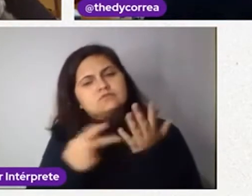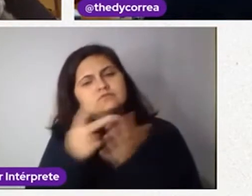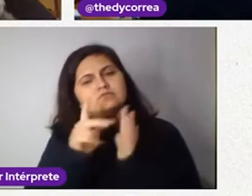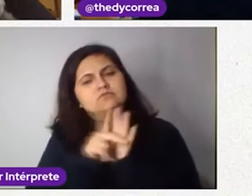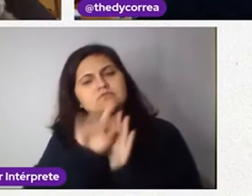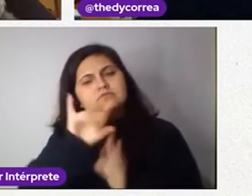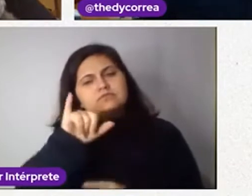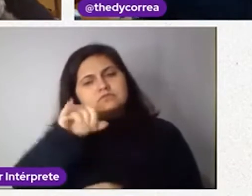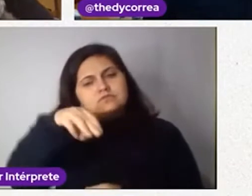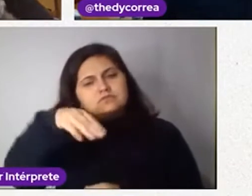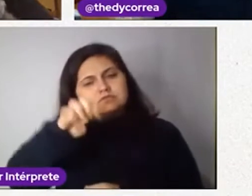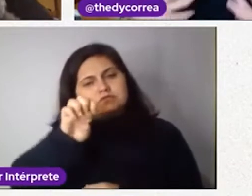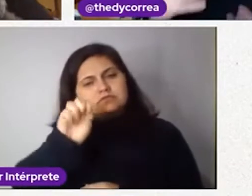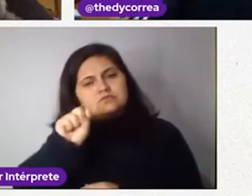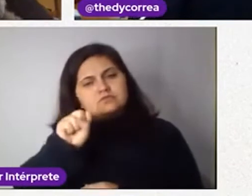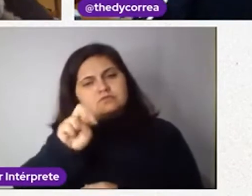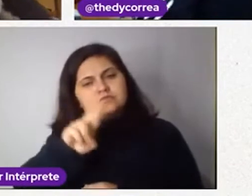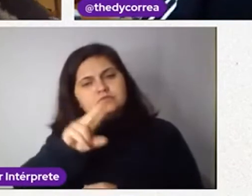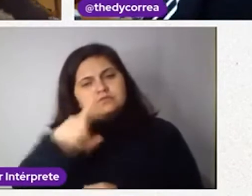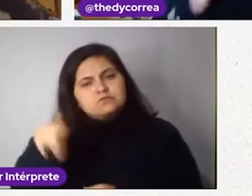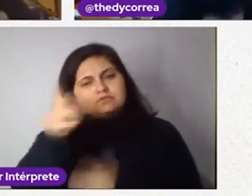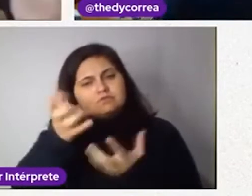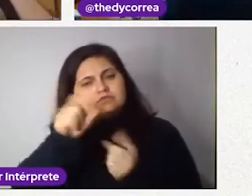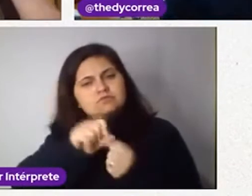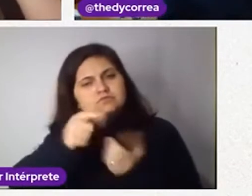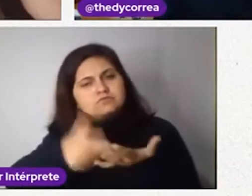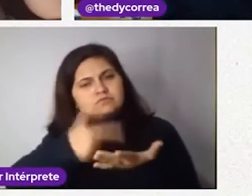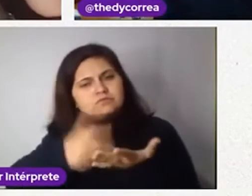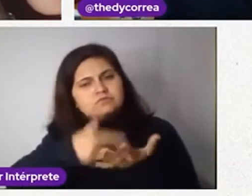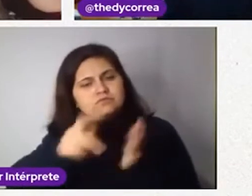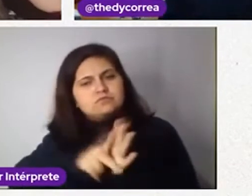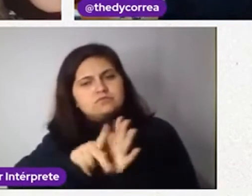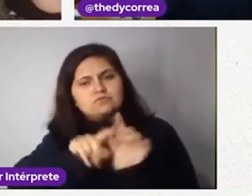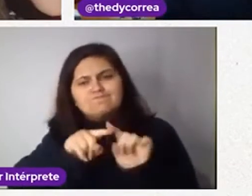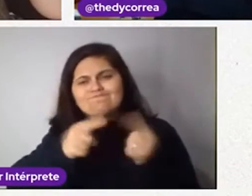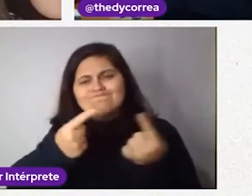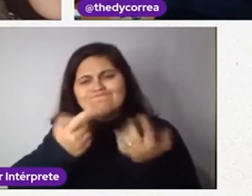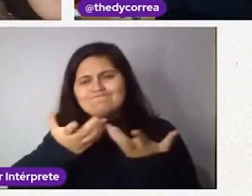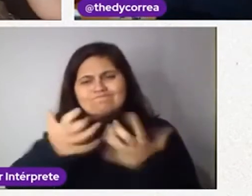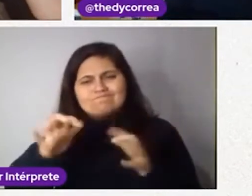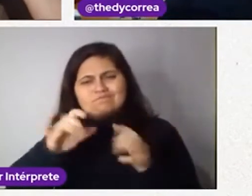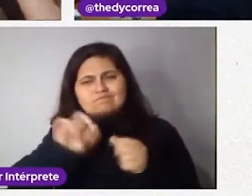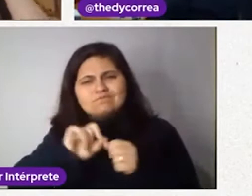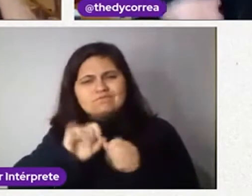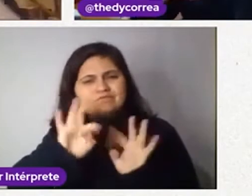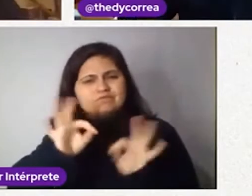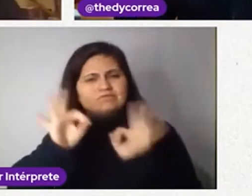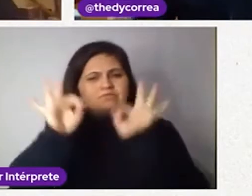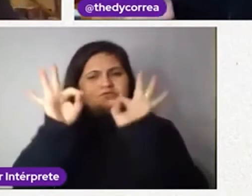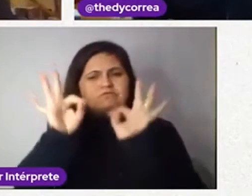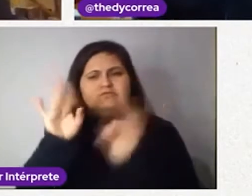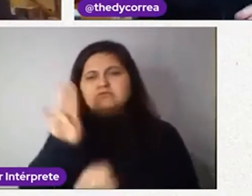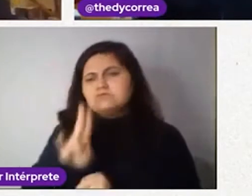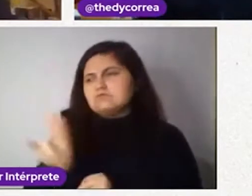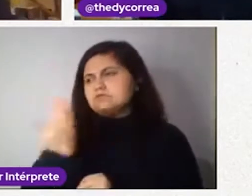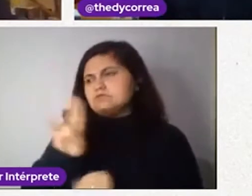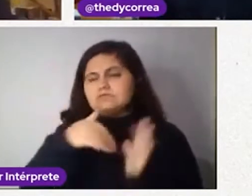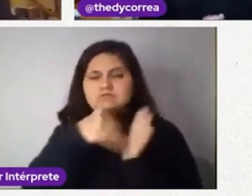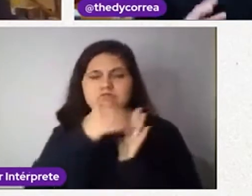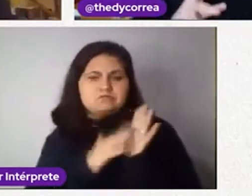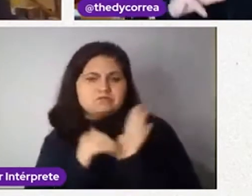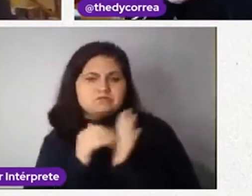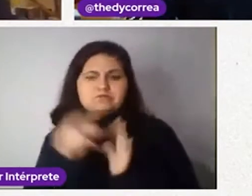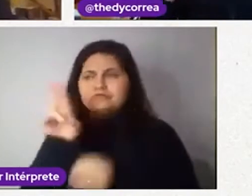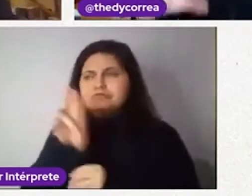comigo, ele falou que queria fazer um livro da exposição, mas eu não queria fazer um livro técnico. Usei tal pincel,